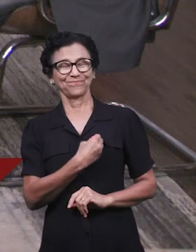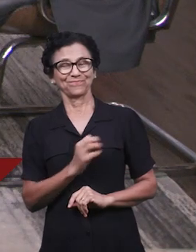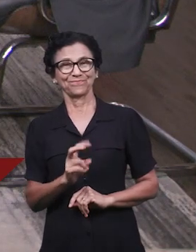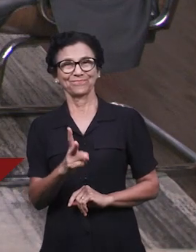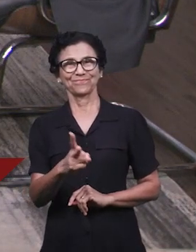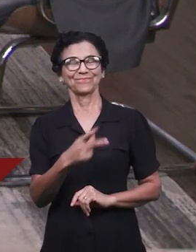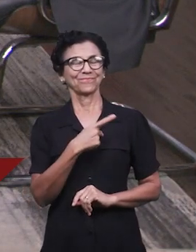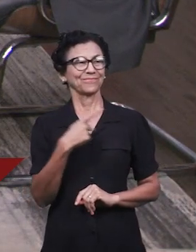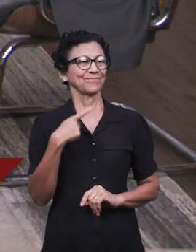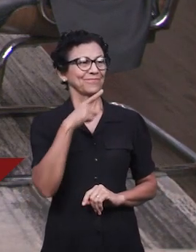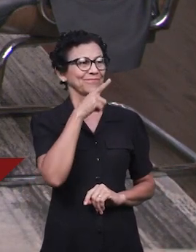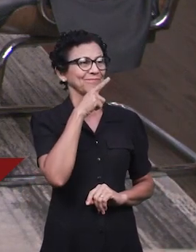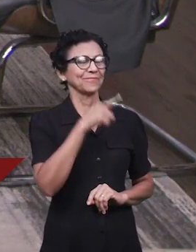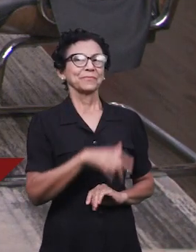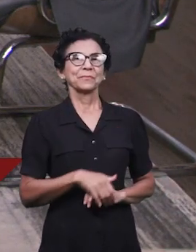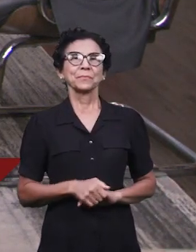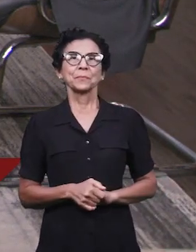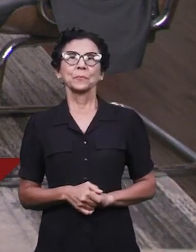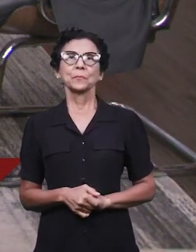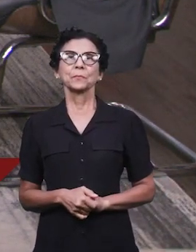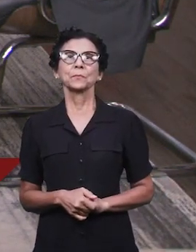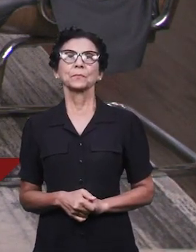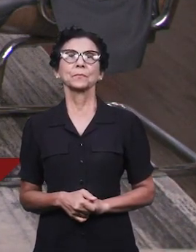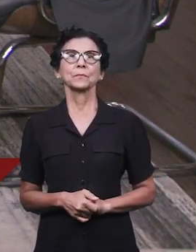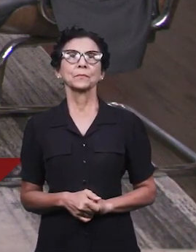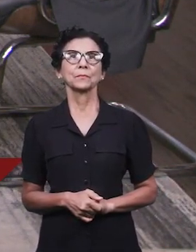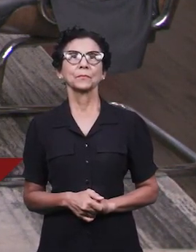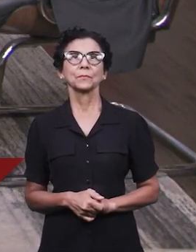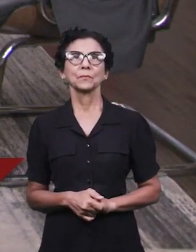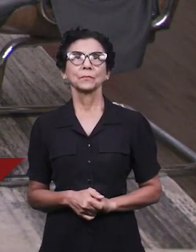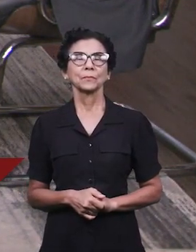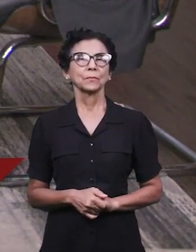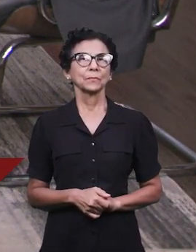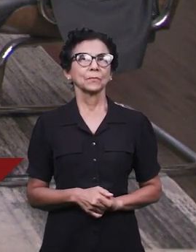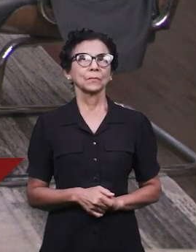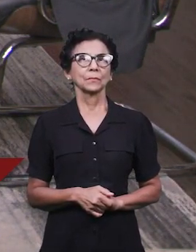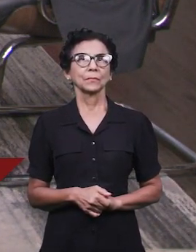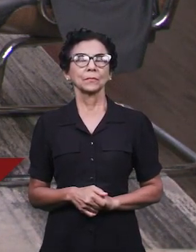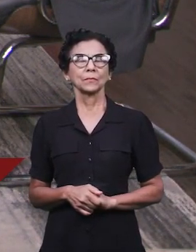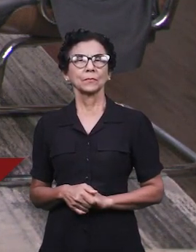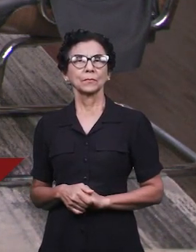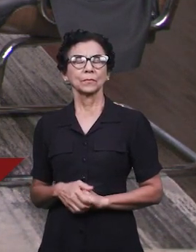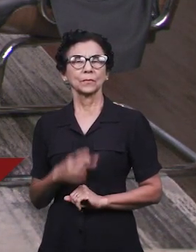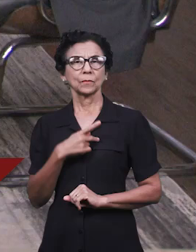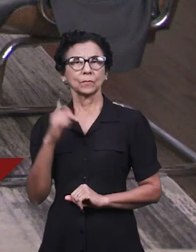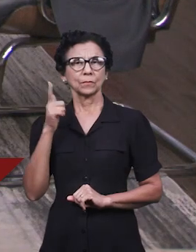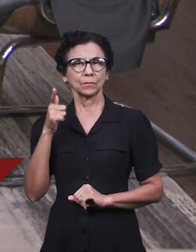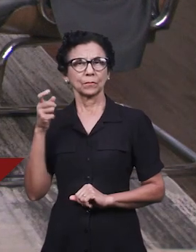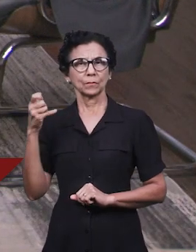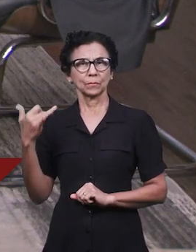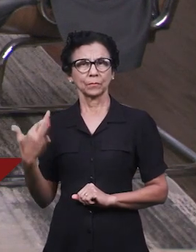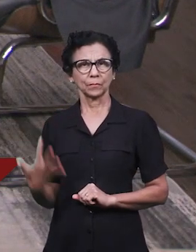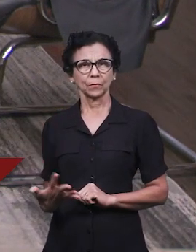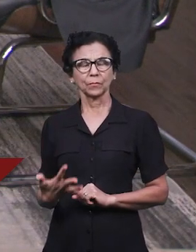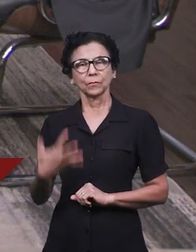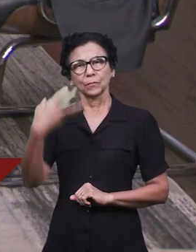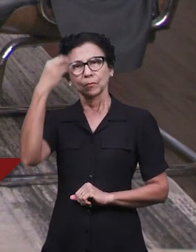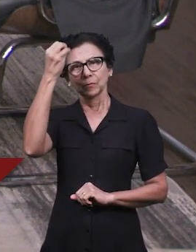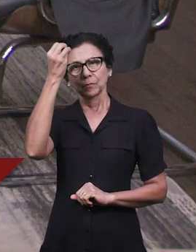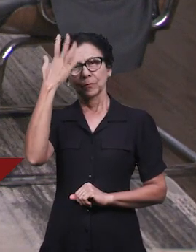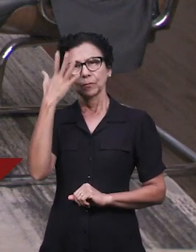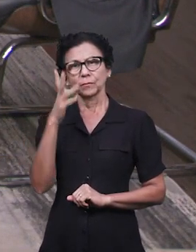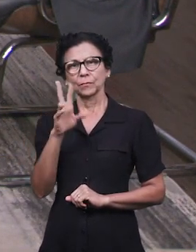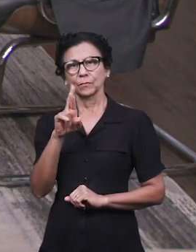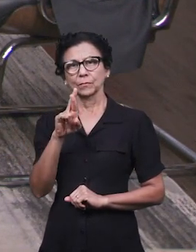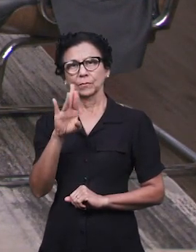Apesar do pastor Gildeuti ter discorrido sobre a revelação aqui, mas essa é a palavra